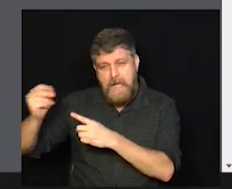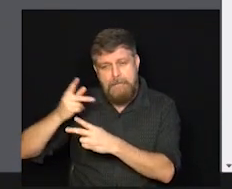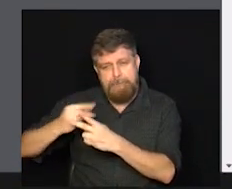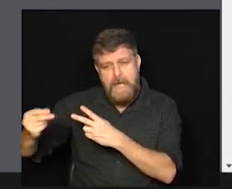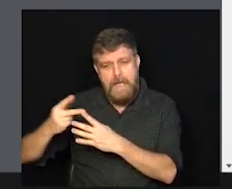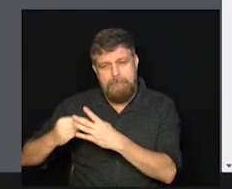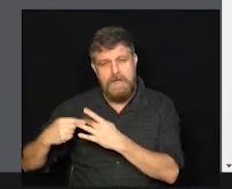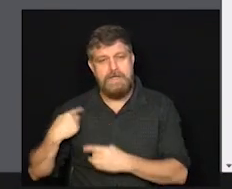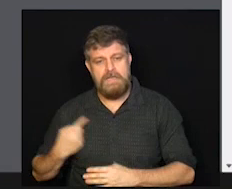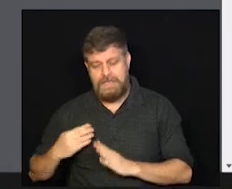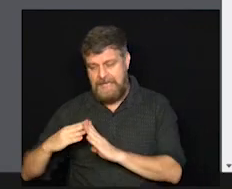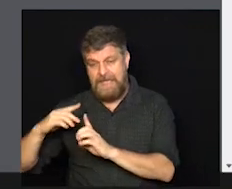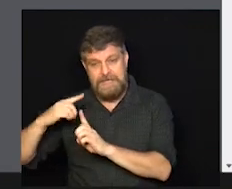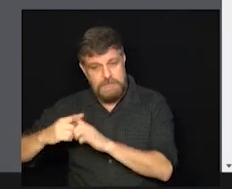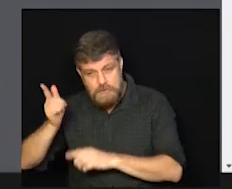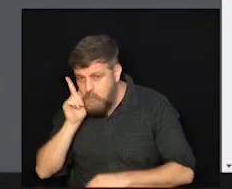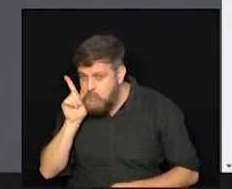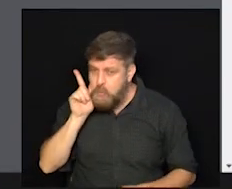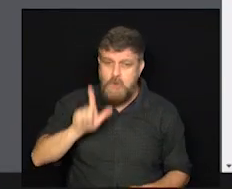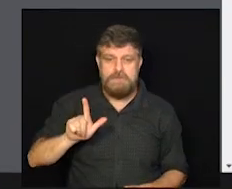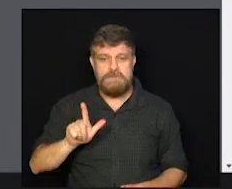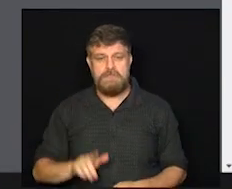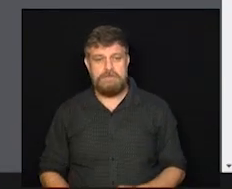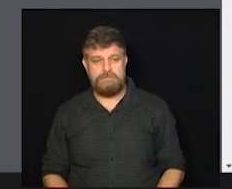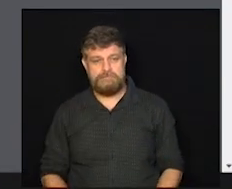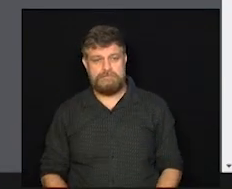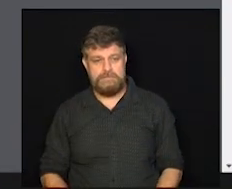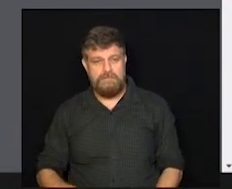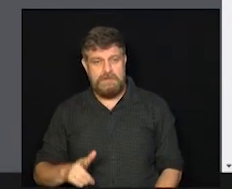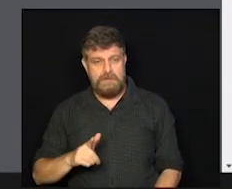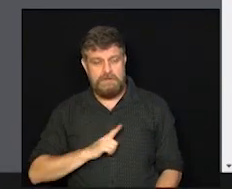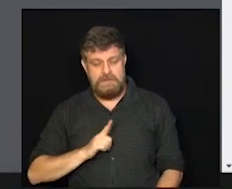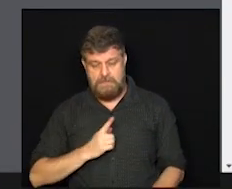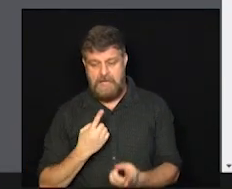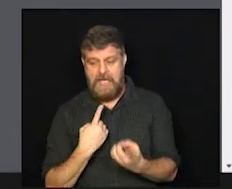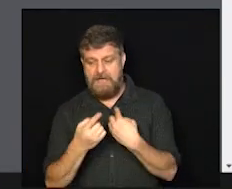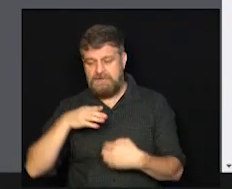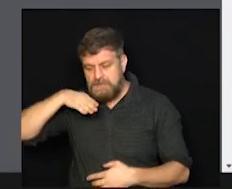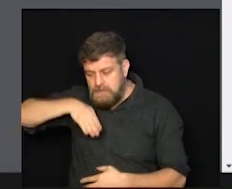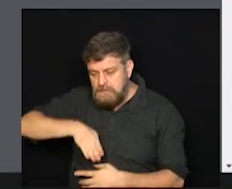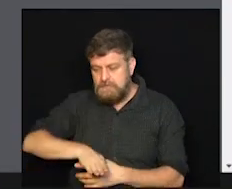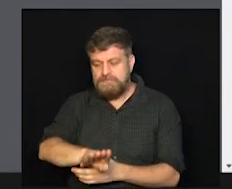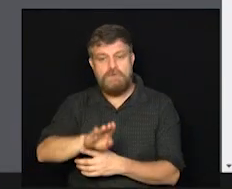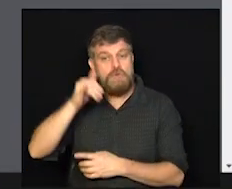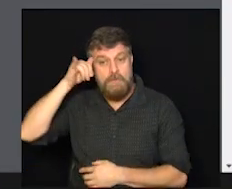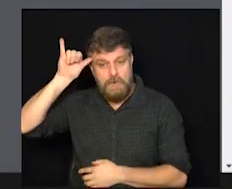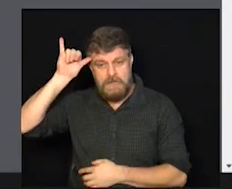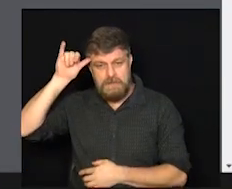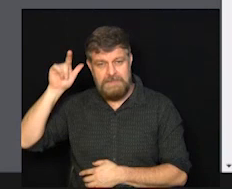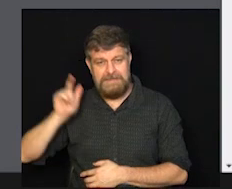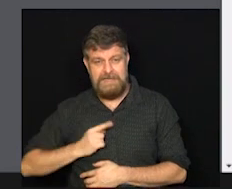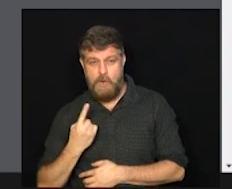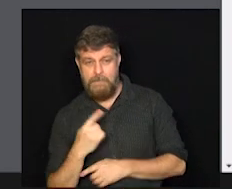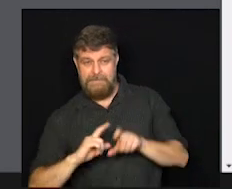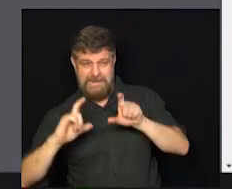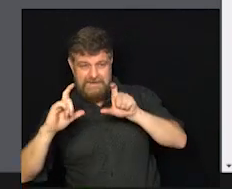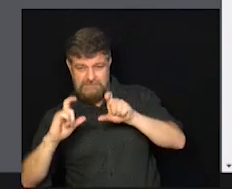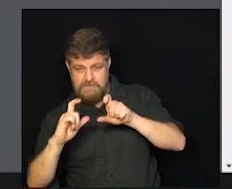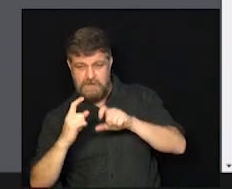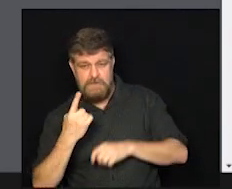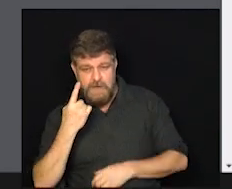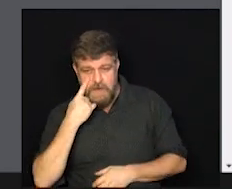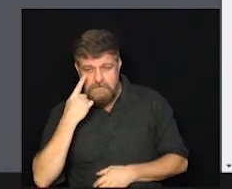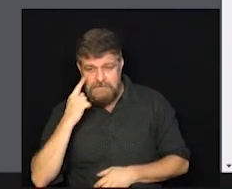eclesiais significativas. Entre elas, nós temos a Avenida João Boi do Lopes. Aqui nós temos uma foto, onde tem a formação